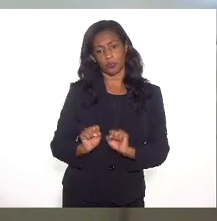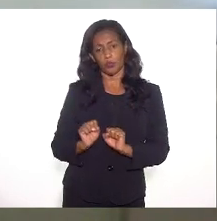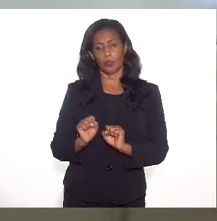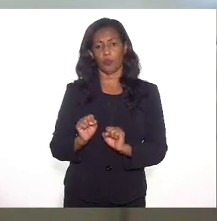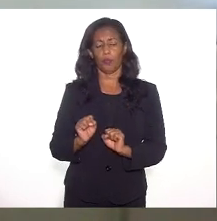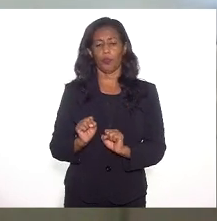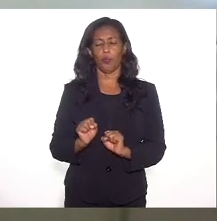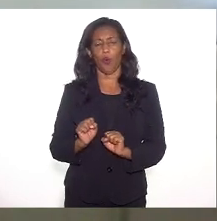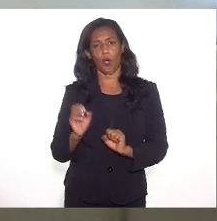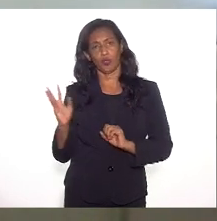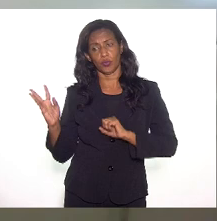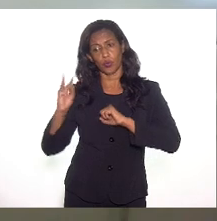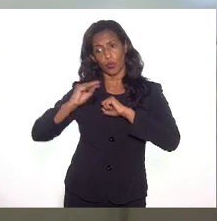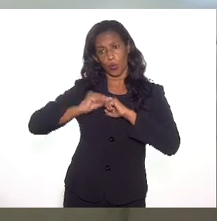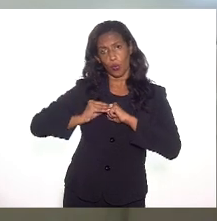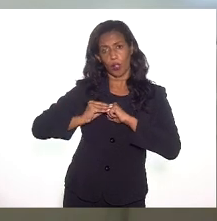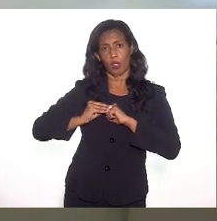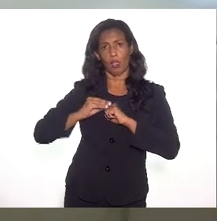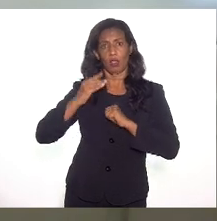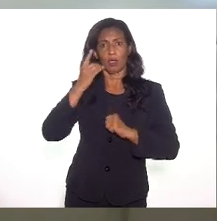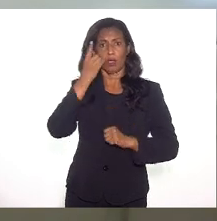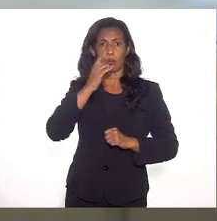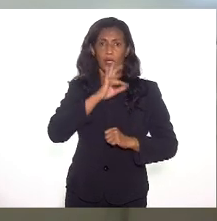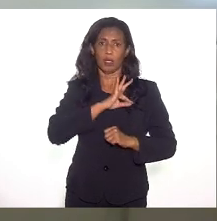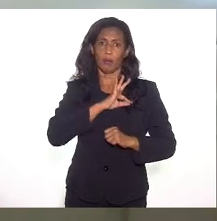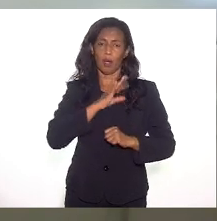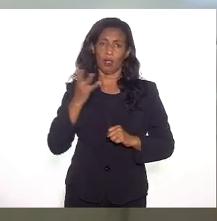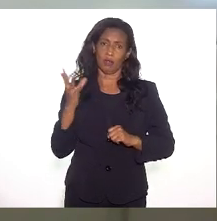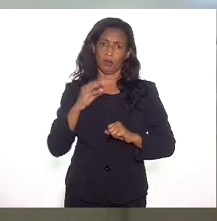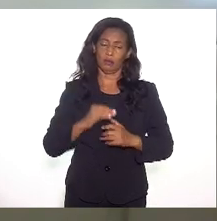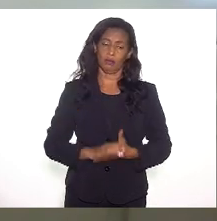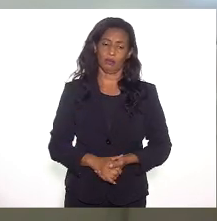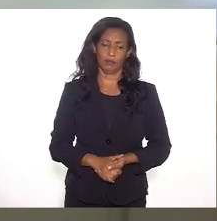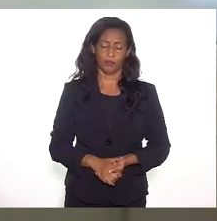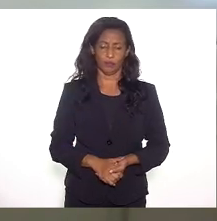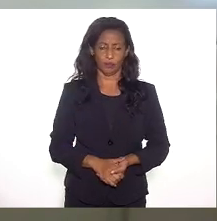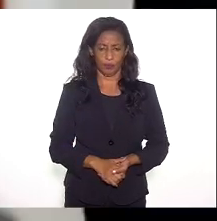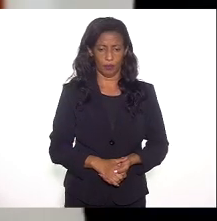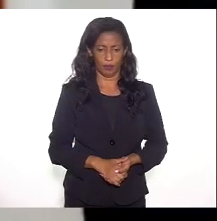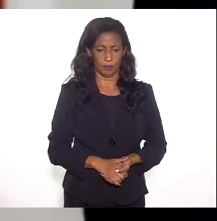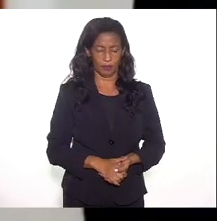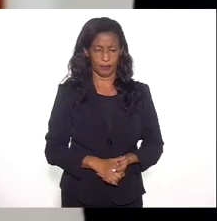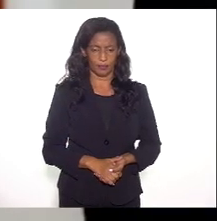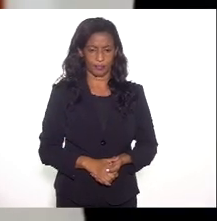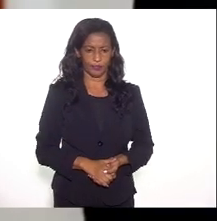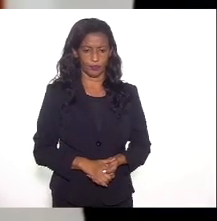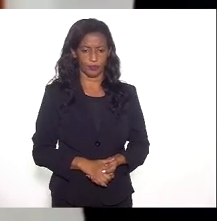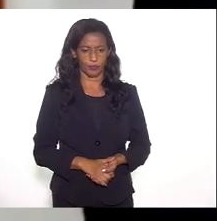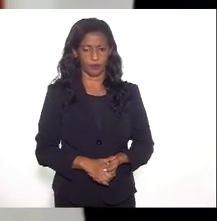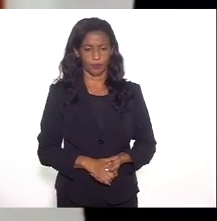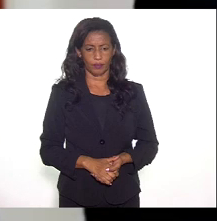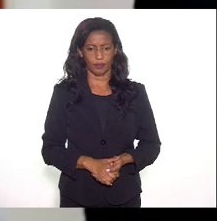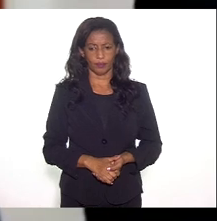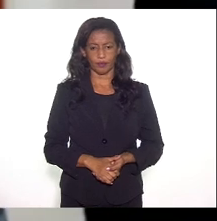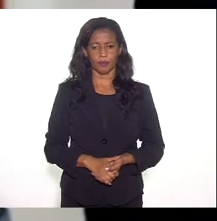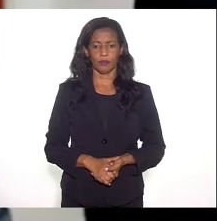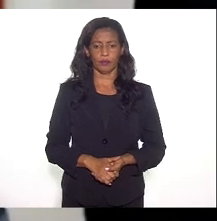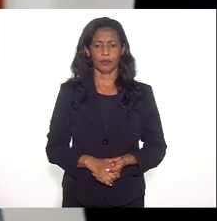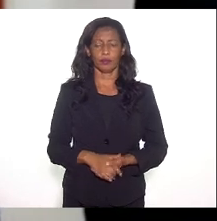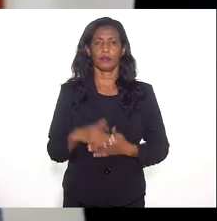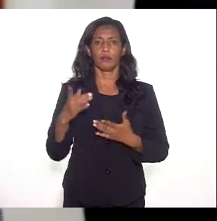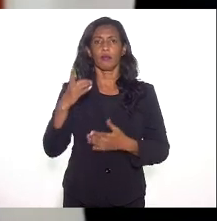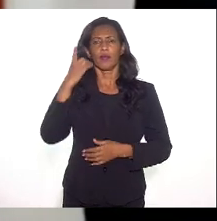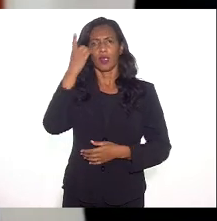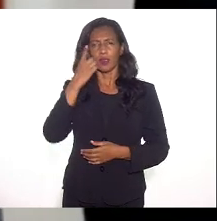a sugestão da deputada Marta Rocha, que eu queria sugerir. É isso que... Deputada Dani, contempla, Vossa